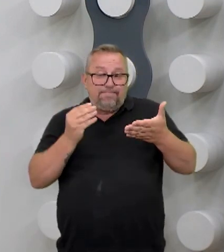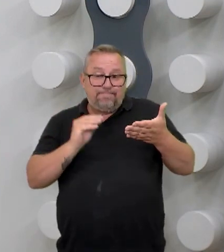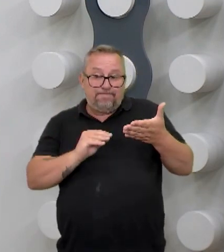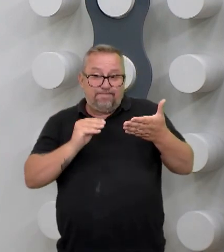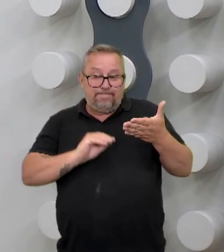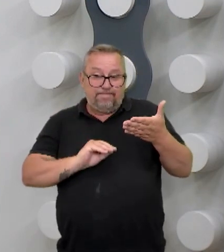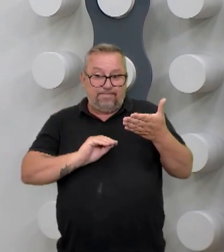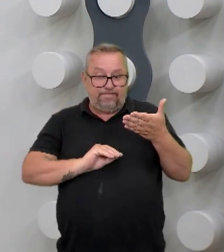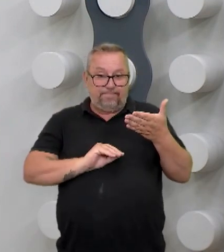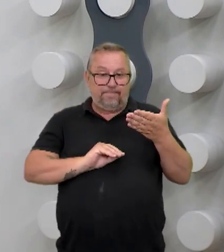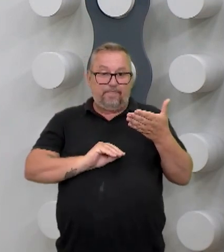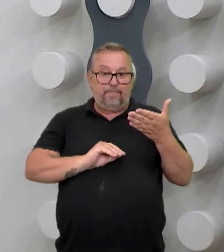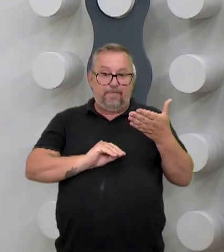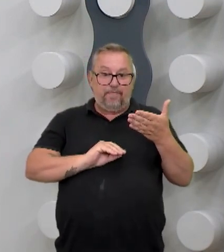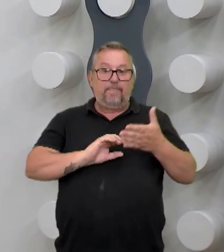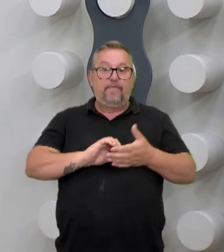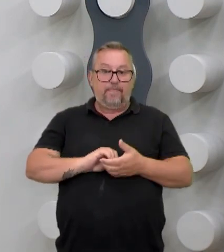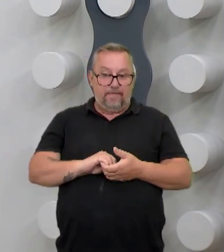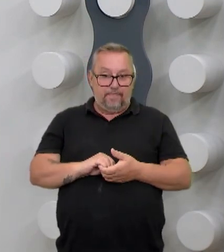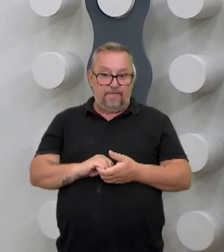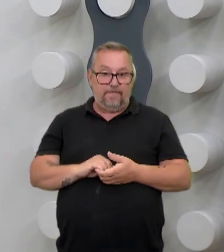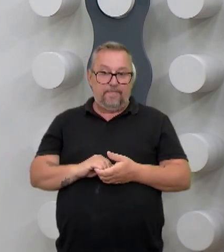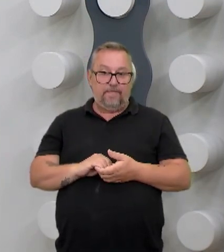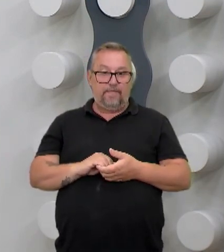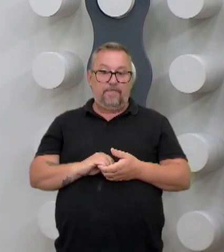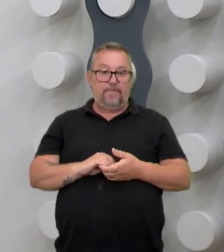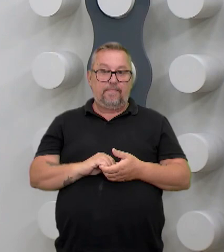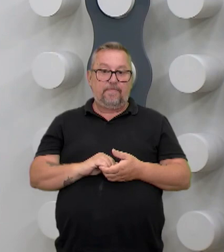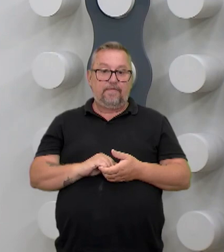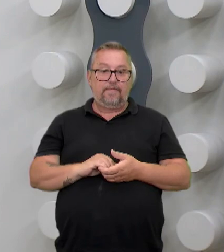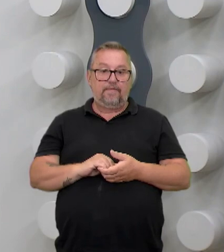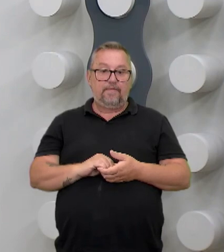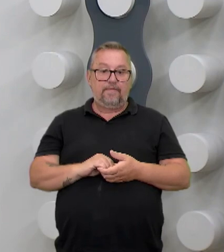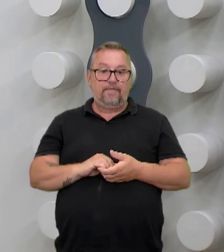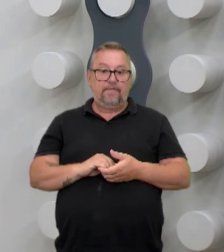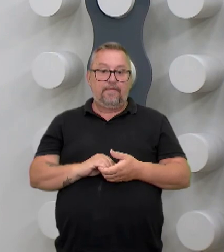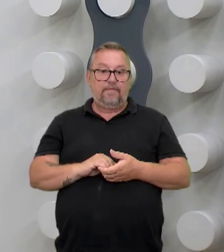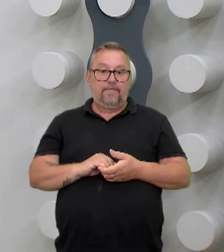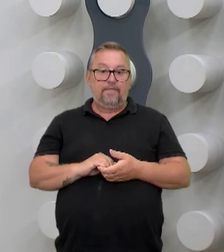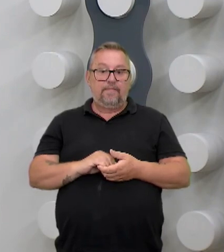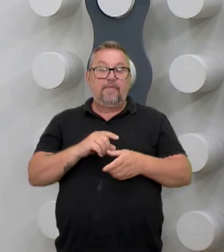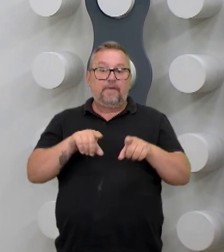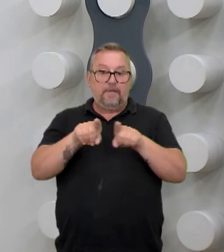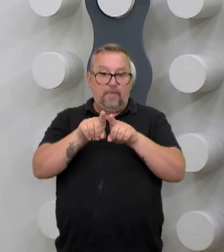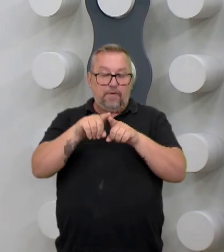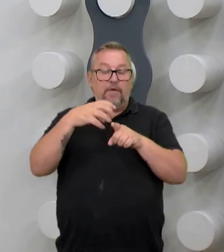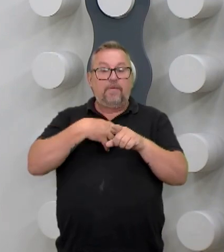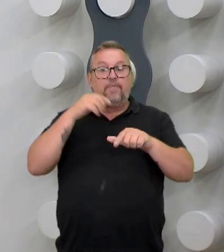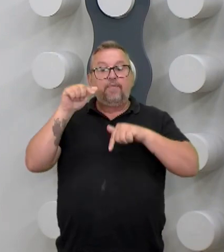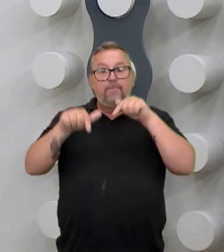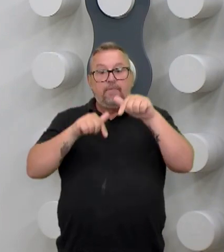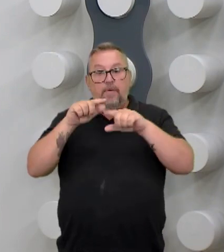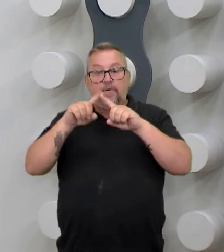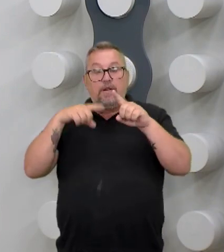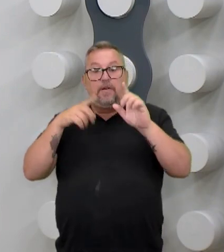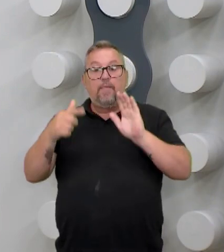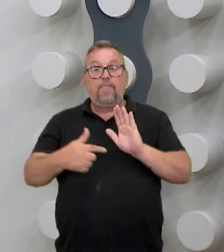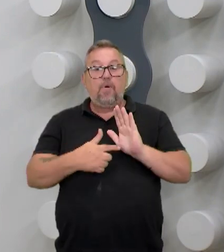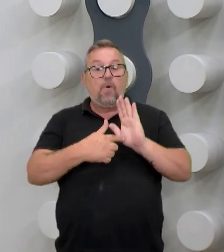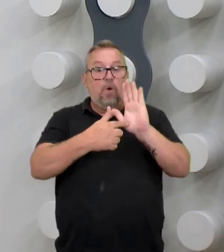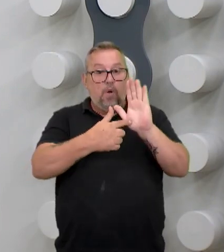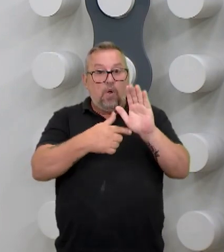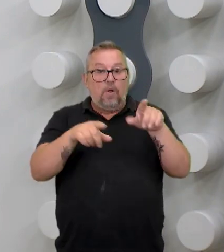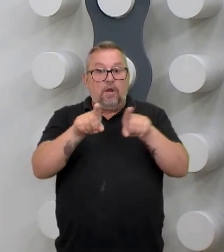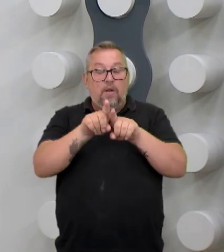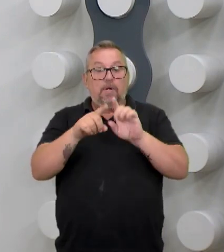não está conseguindo, não está atendendo por diversos motivos. E aí, esse tipo de trabalho tem que ser manifestado. E ele